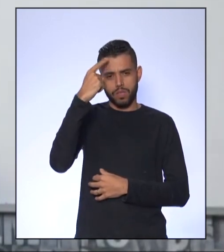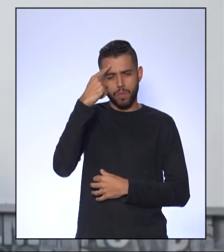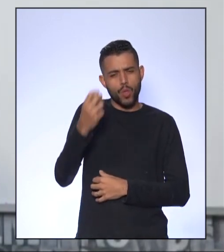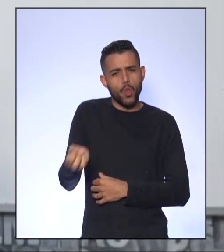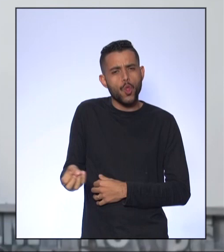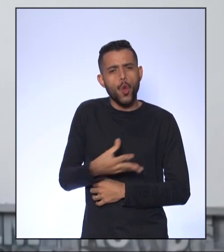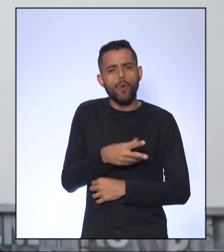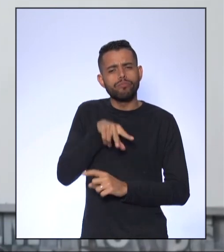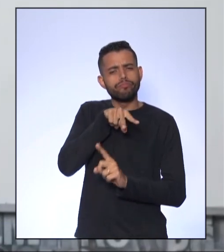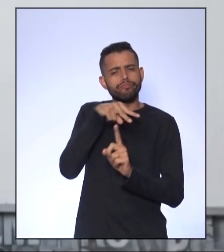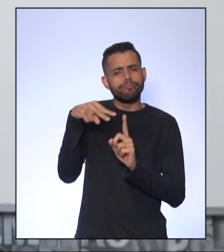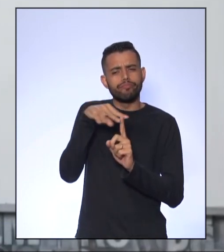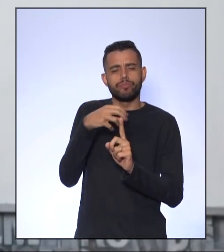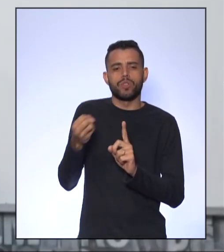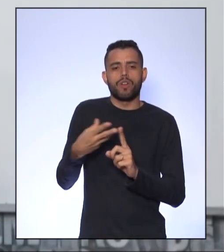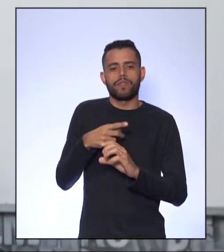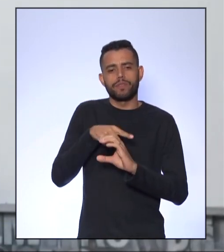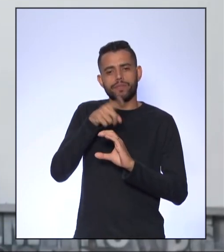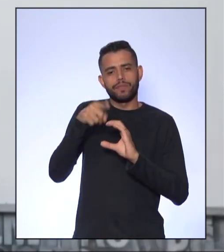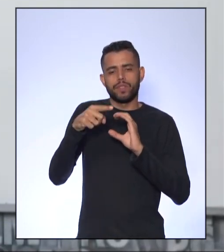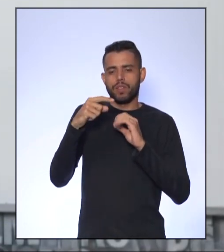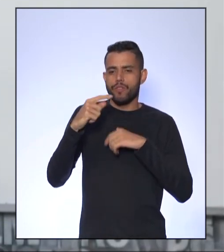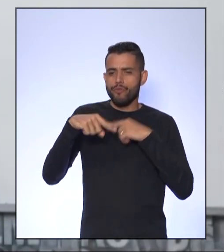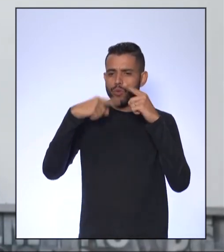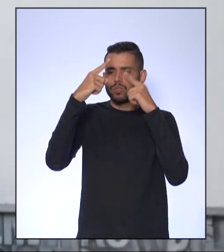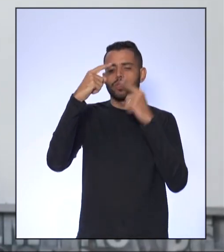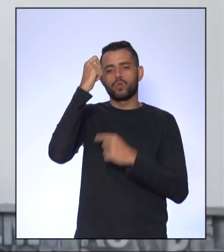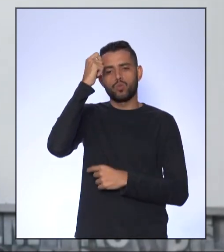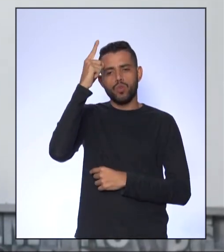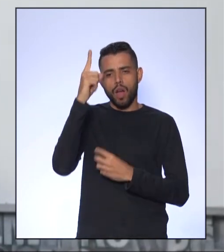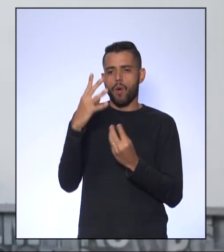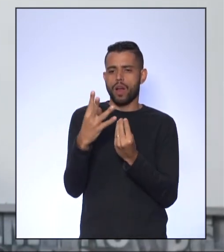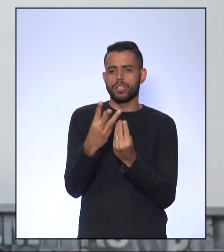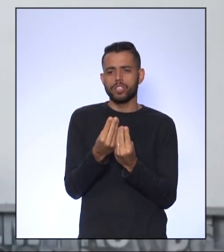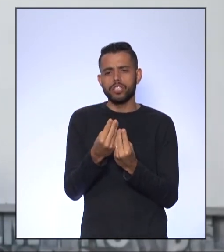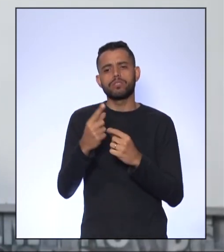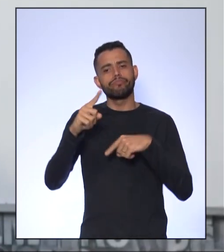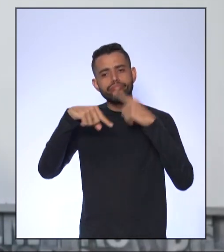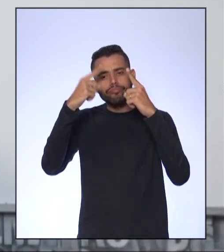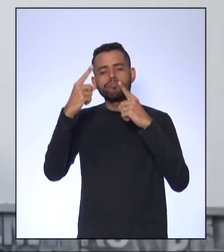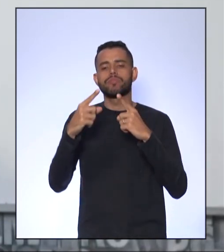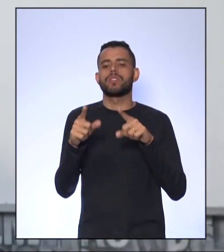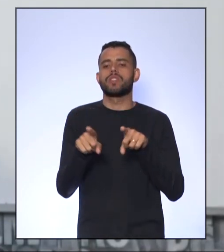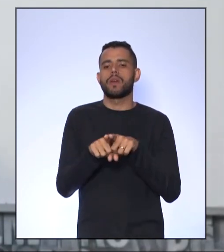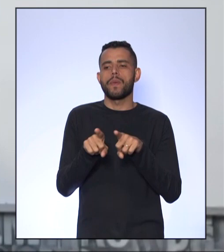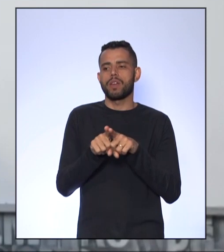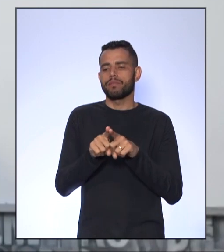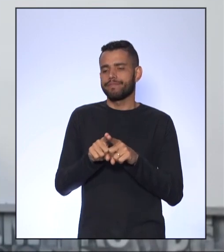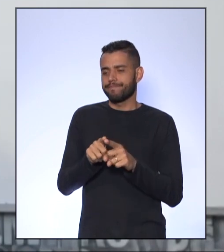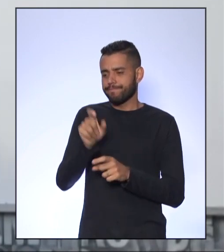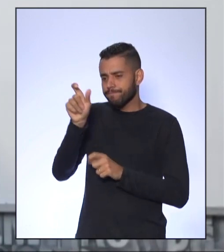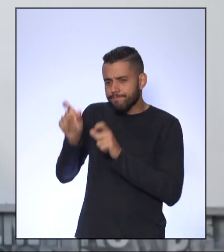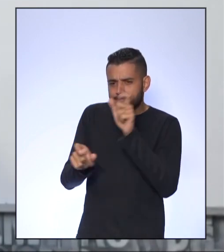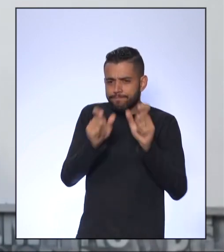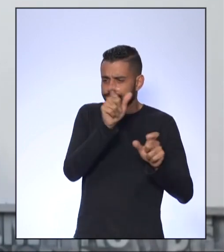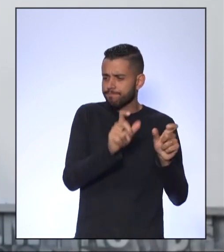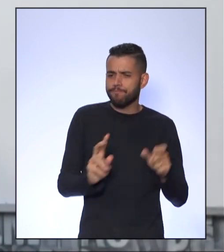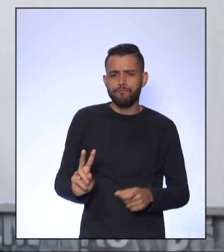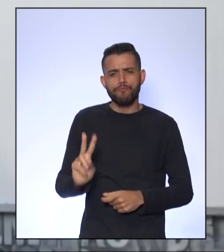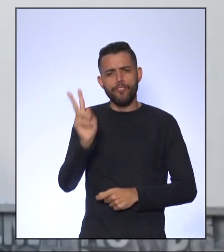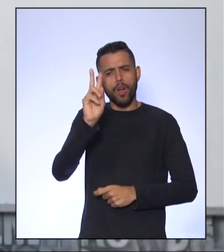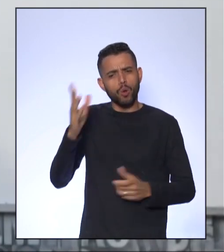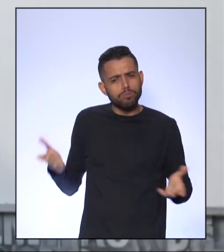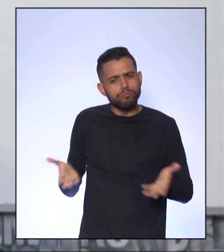nova perspectiva científica, evolução cultural, evolução artística e a valorização do homem. Professor,